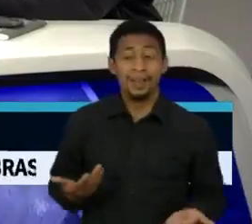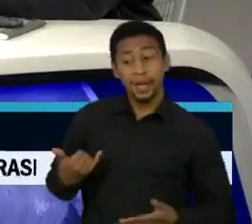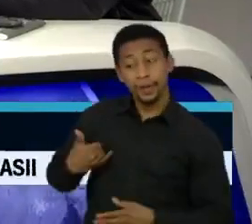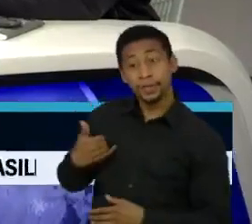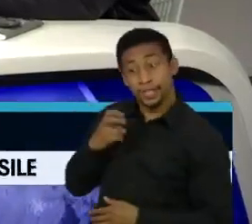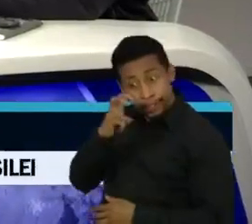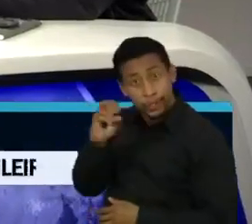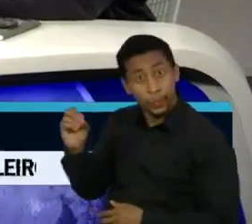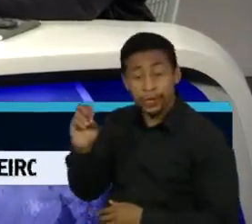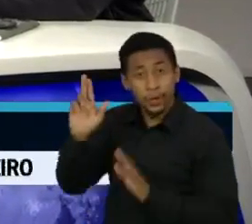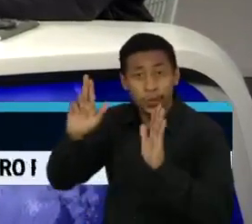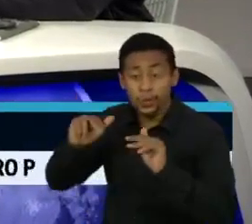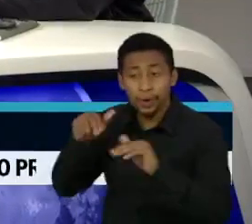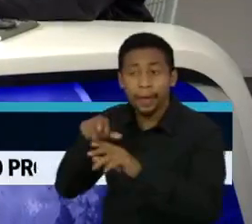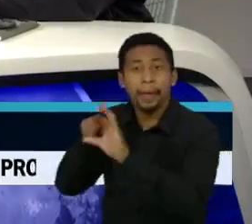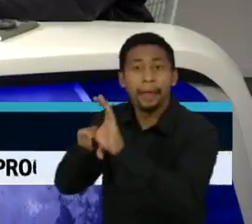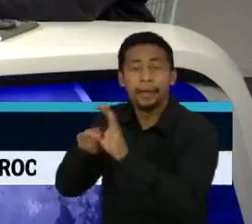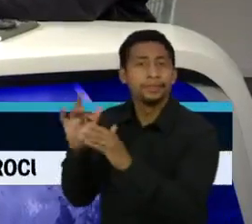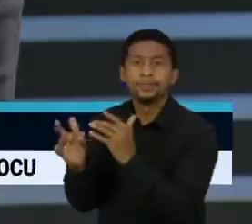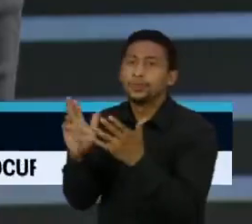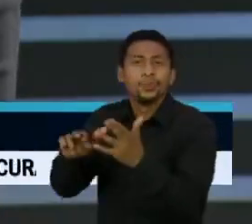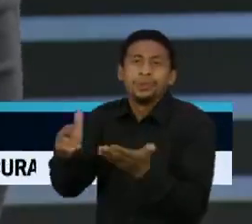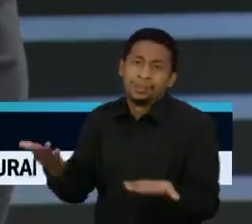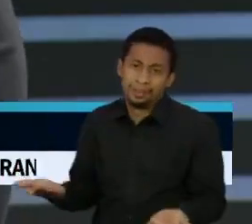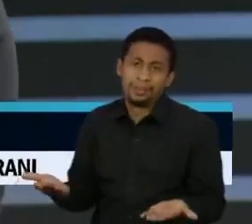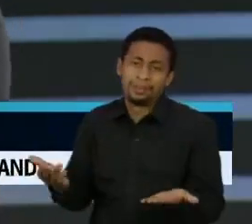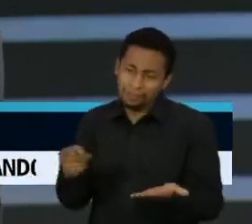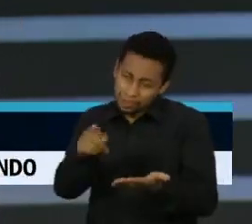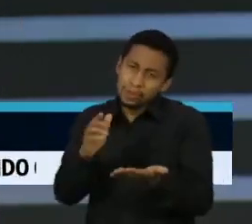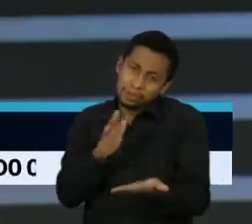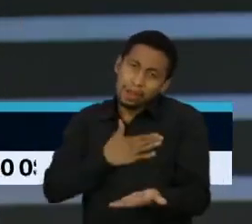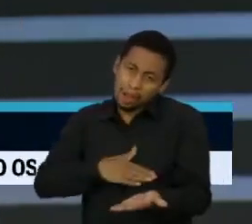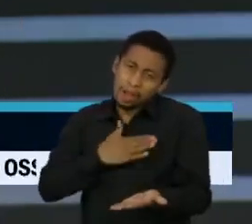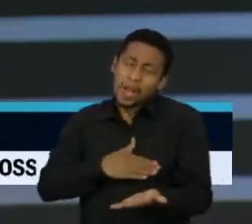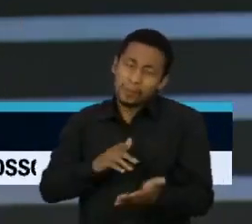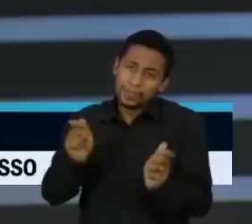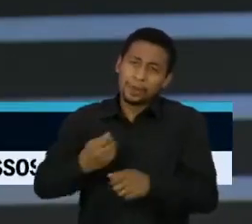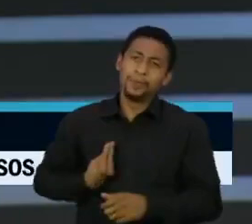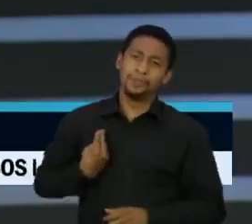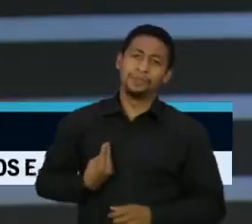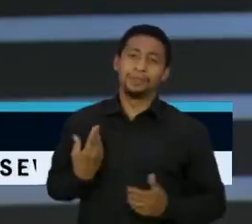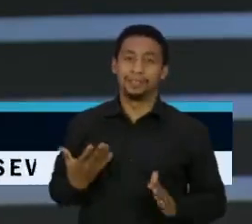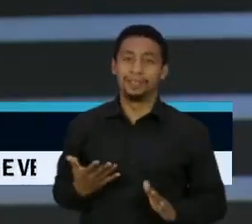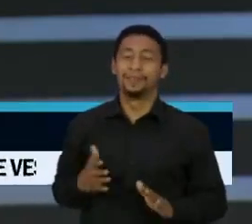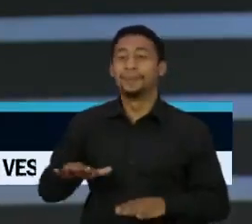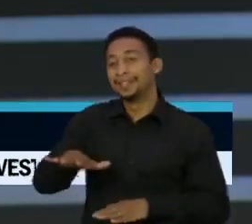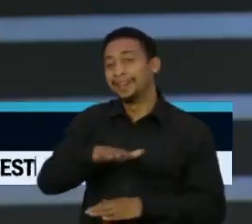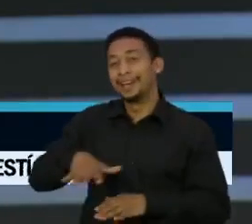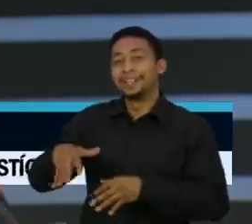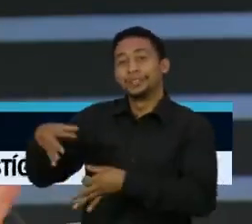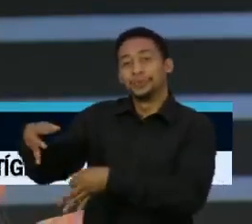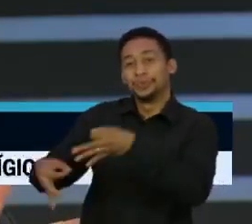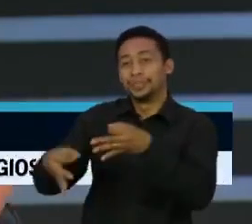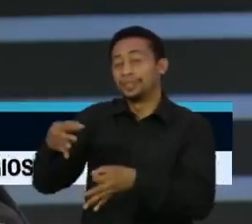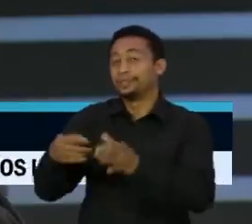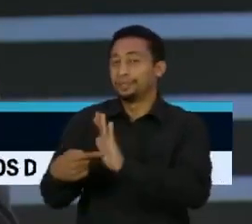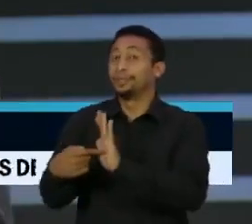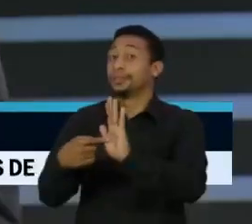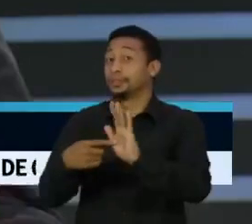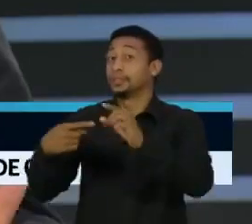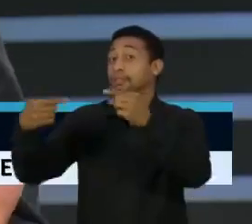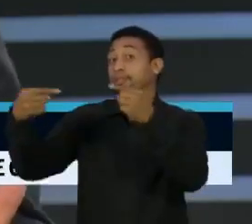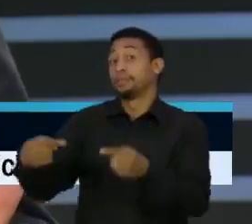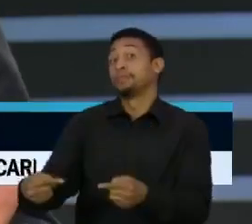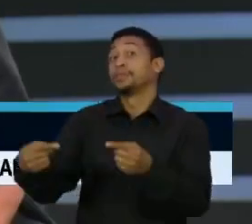necessidade vocês irão sobreviver até o final da noite né mas acho que o ponto de vista jurídico e sua ponta ah ah O Grande